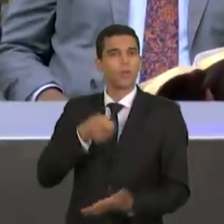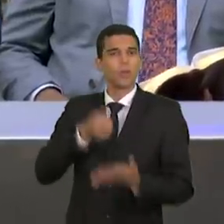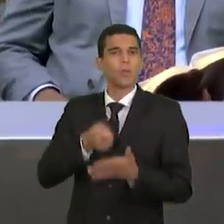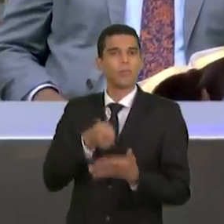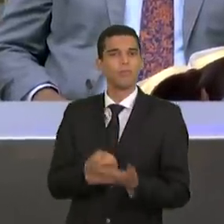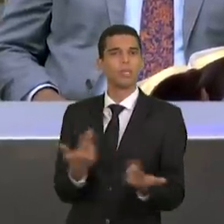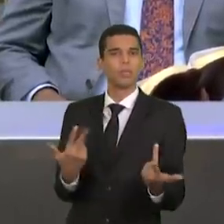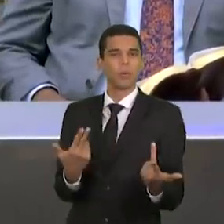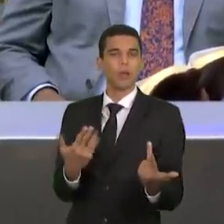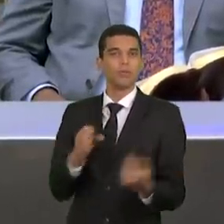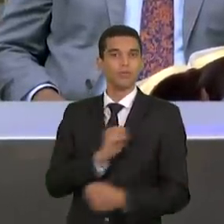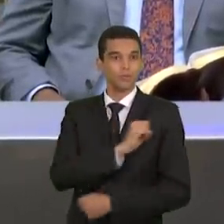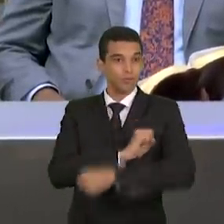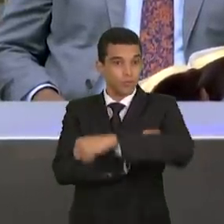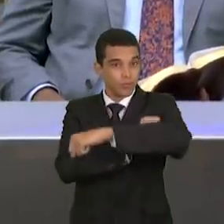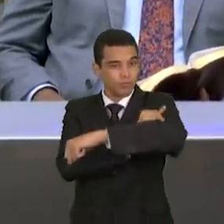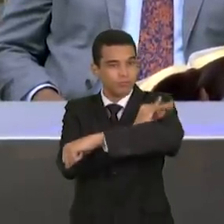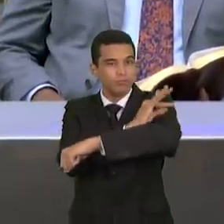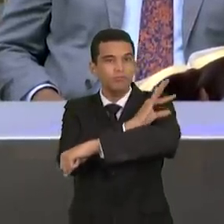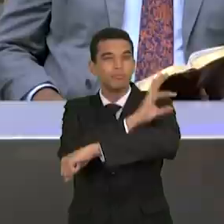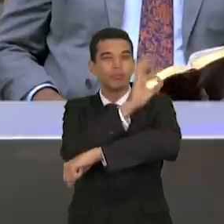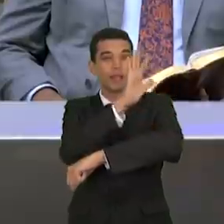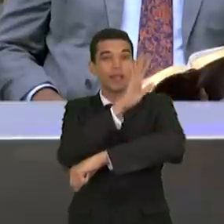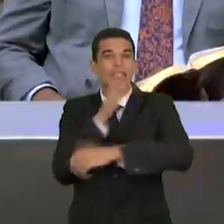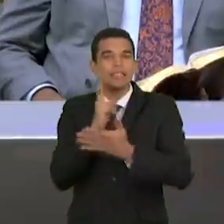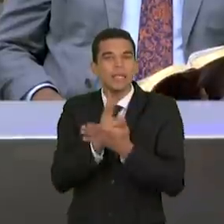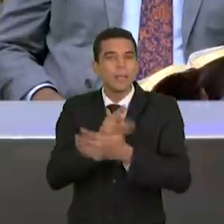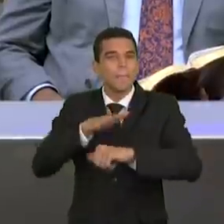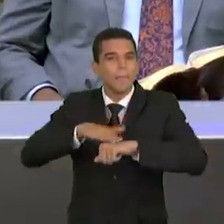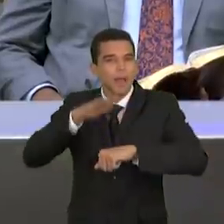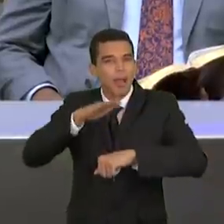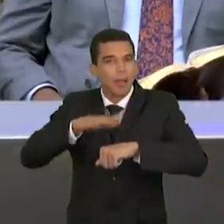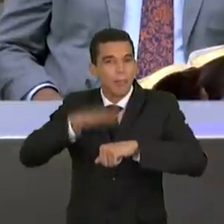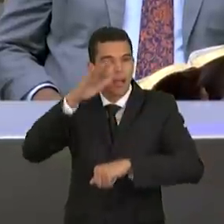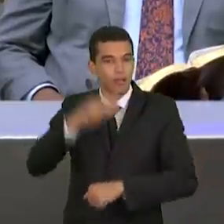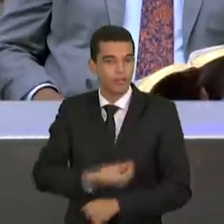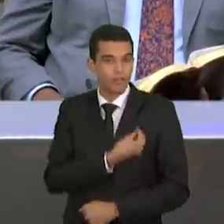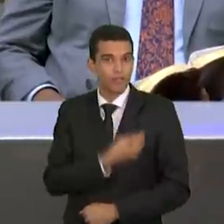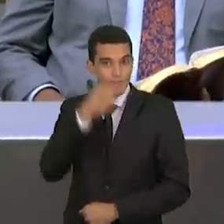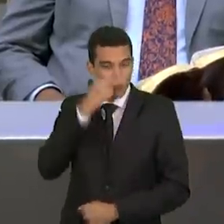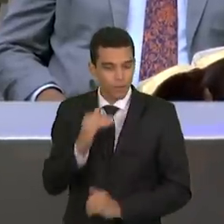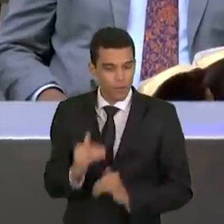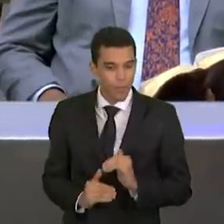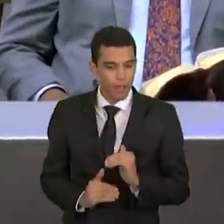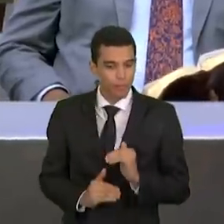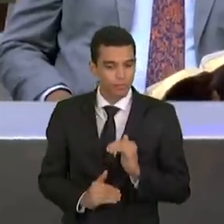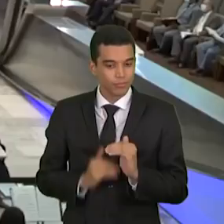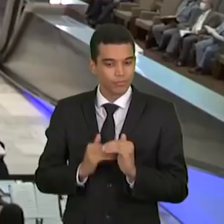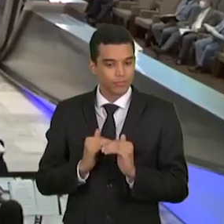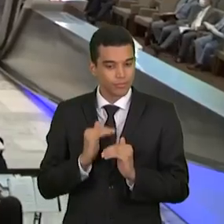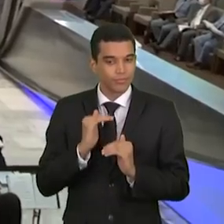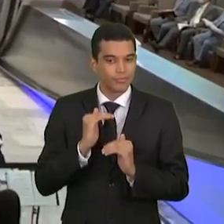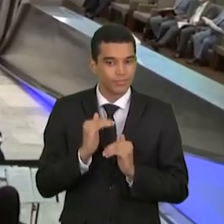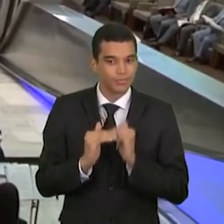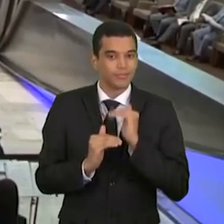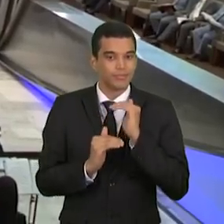aurora, que vai brilhando mais e mais. Repitam comigo, mais e mais.